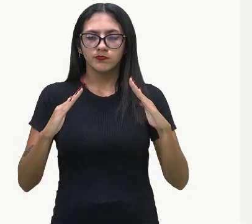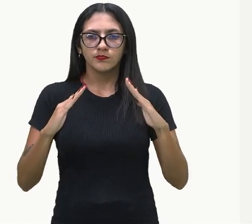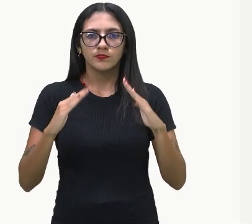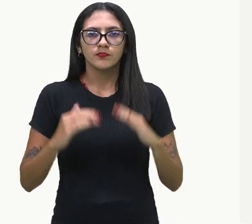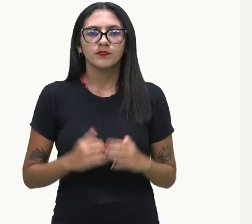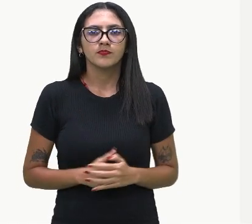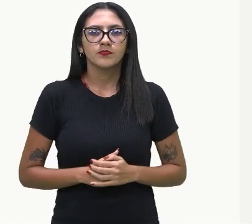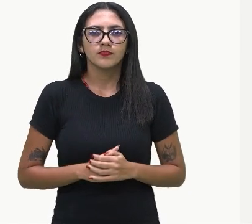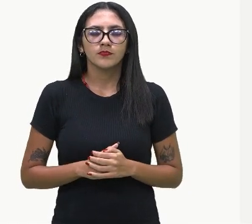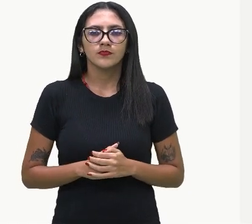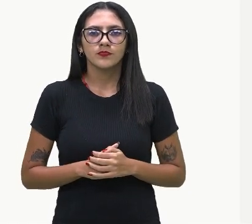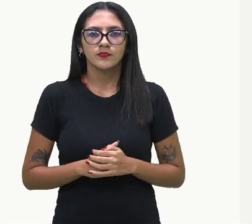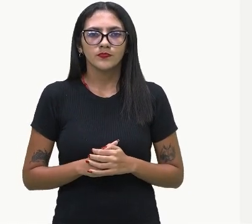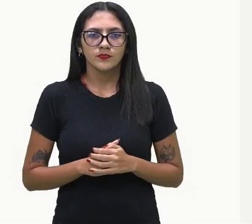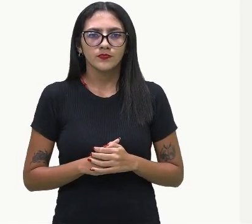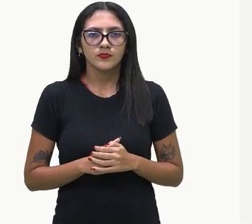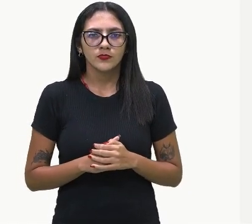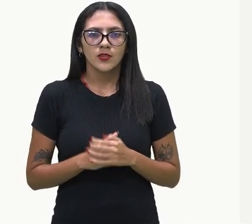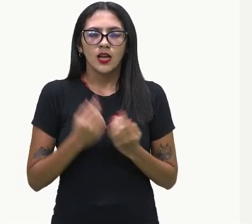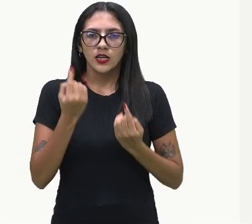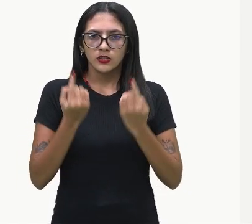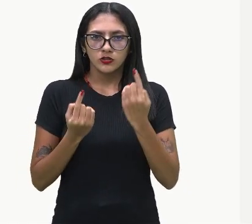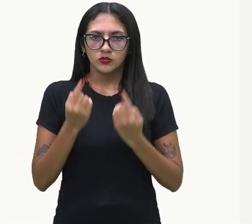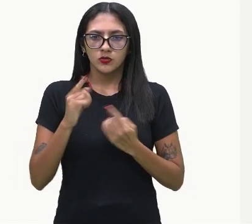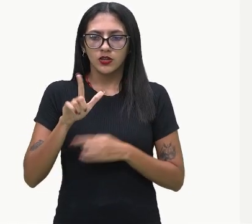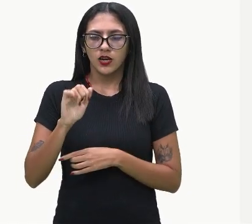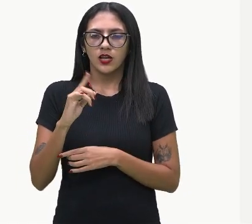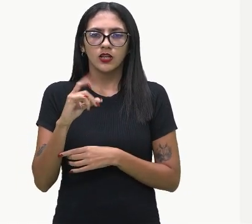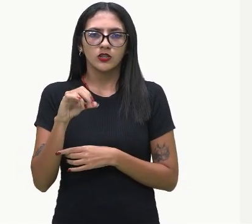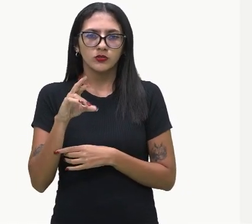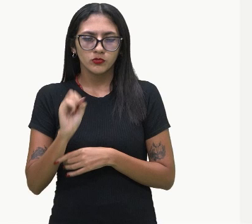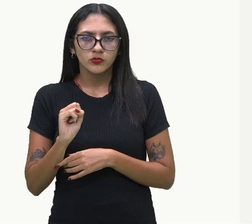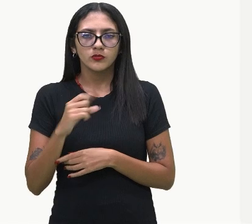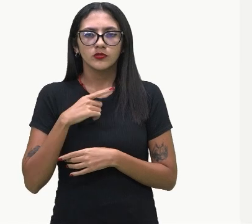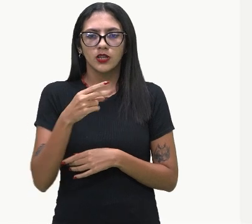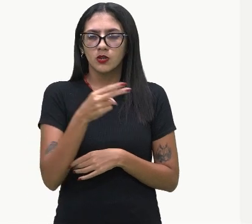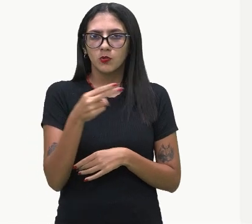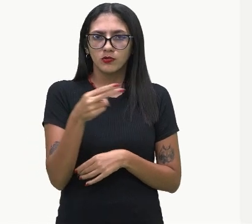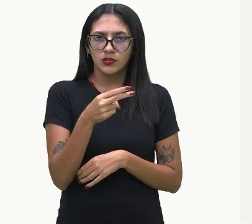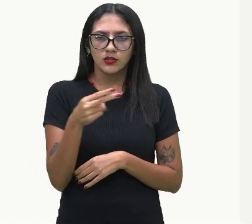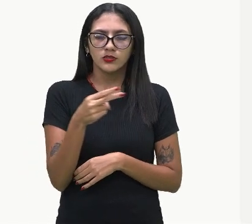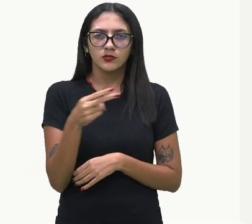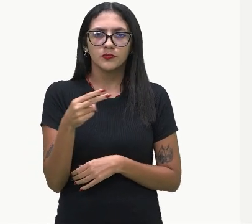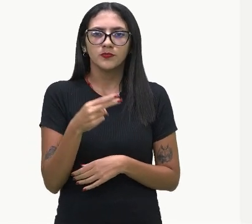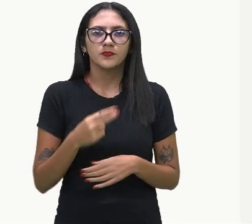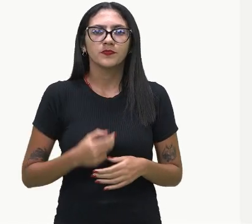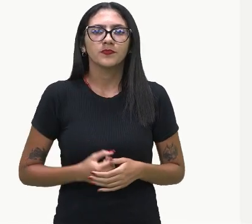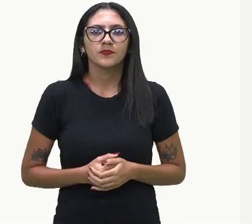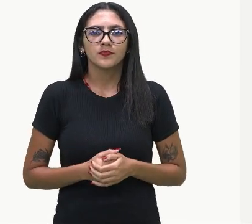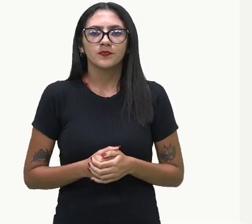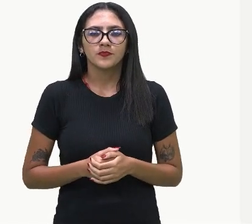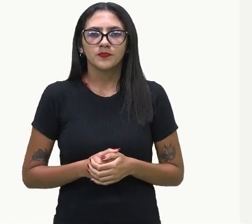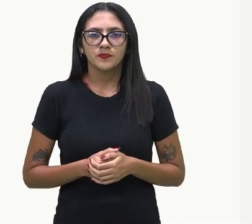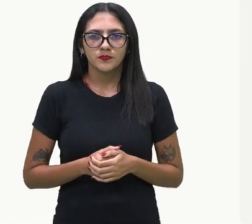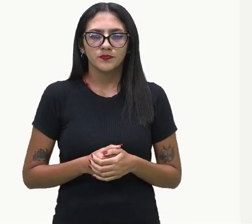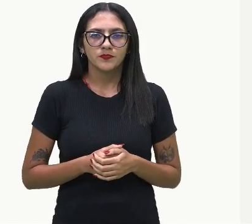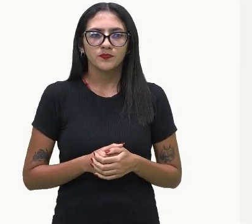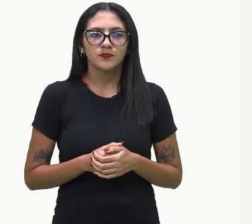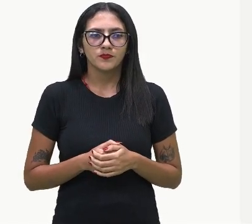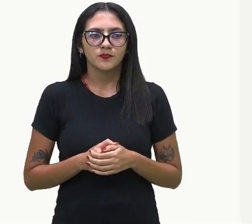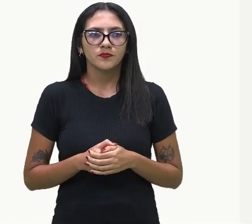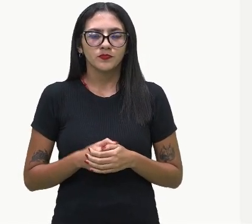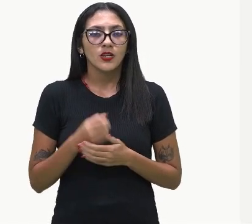determina sobre esses dois lados segmentos proporcionais. Então, aqui significa o quê? Que se a gente também